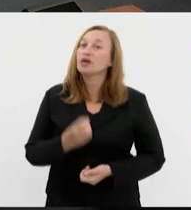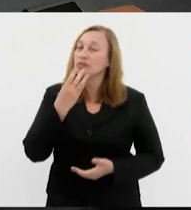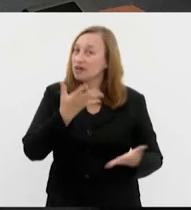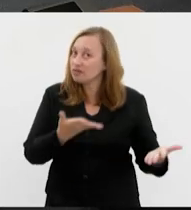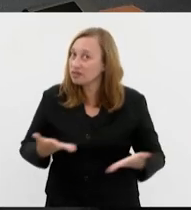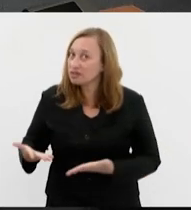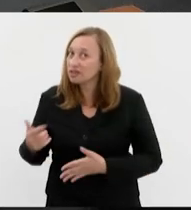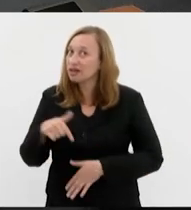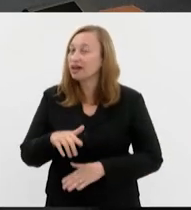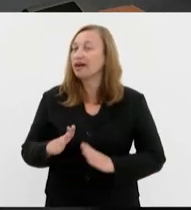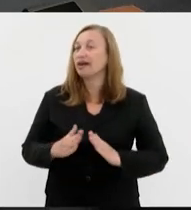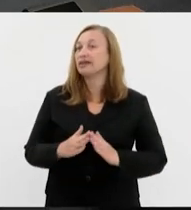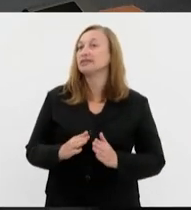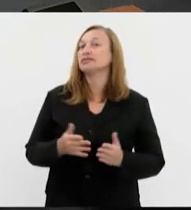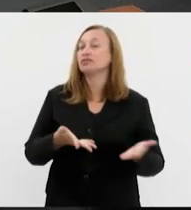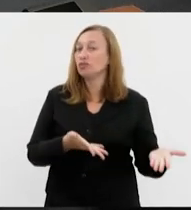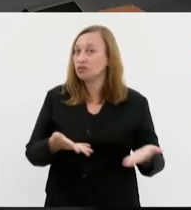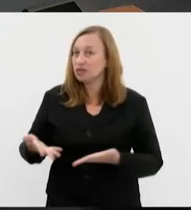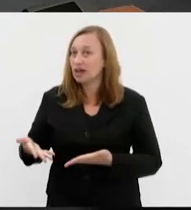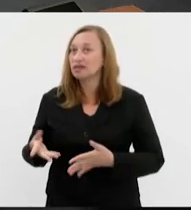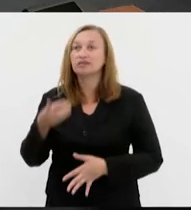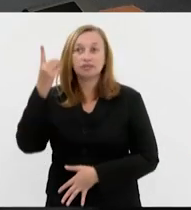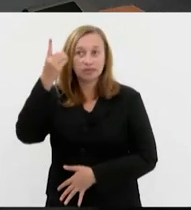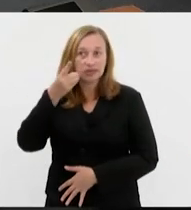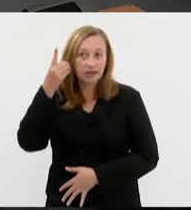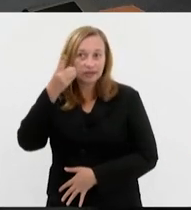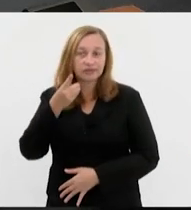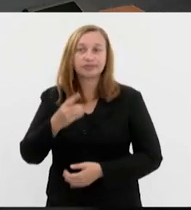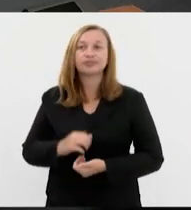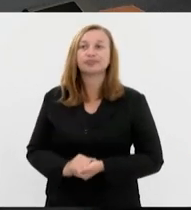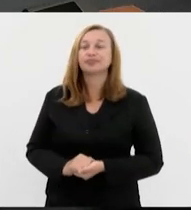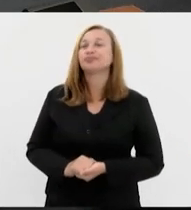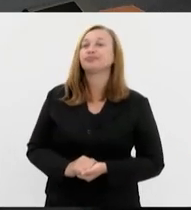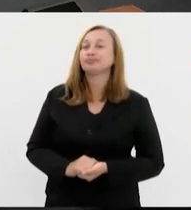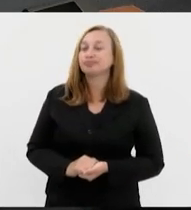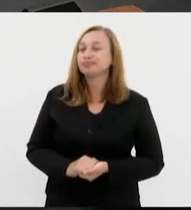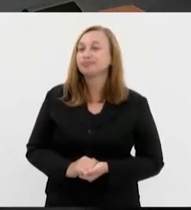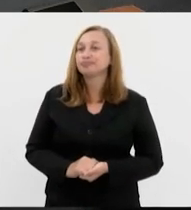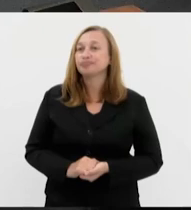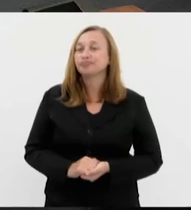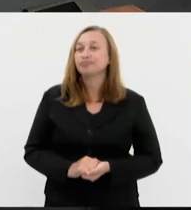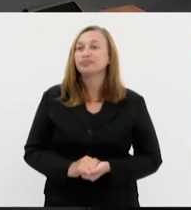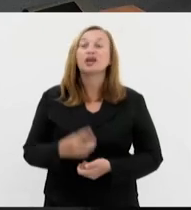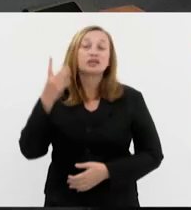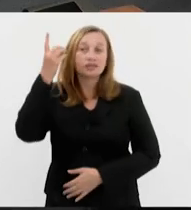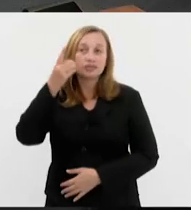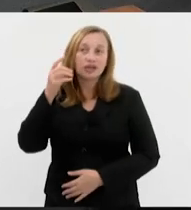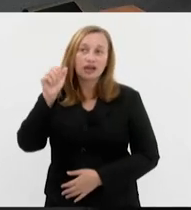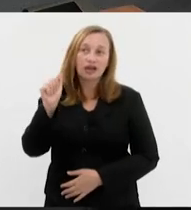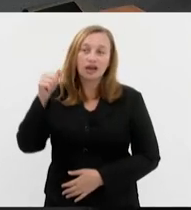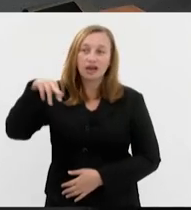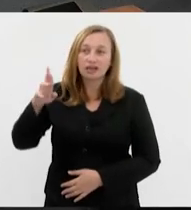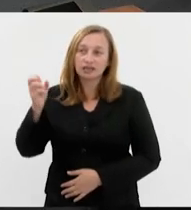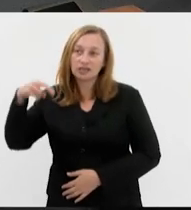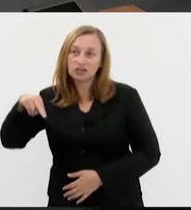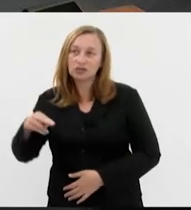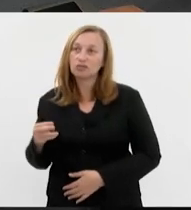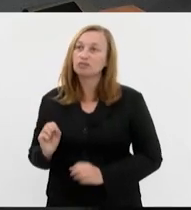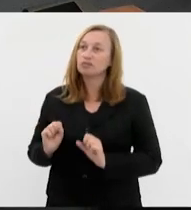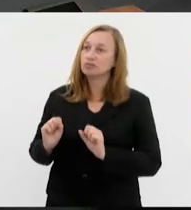aqui à casa. São convidados do deputado Tandi, que está aqui conosco. Deputado Anderson, as palavras para o